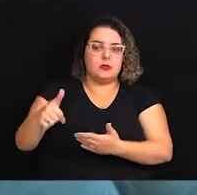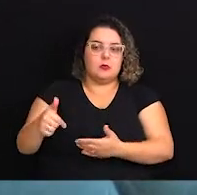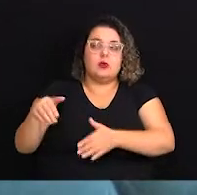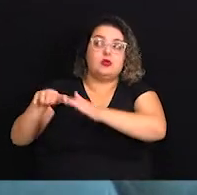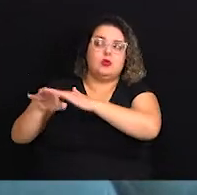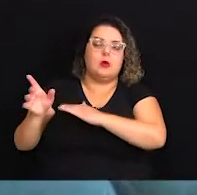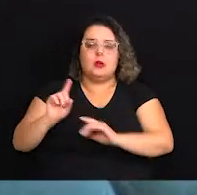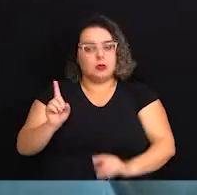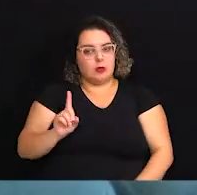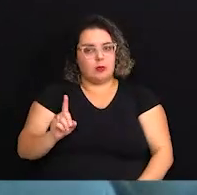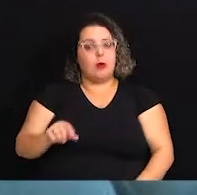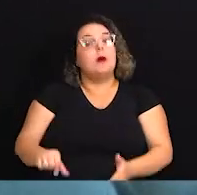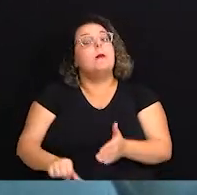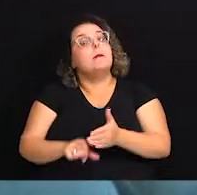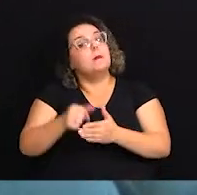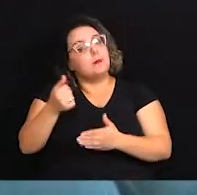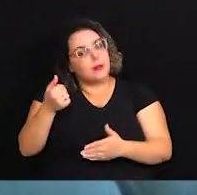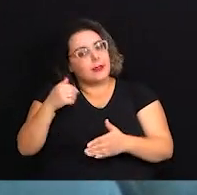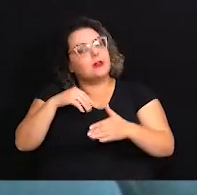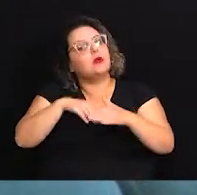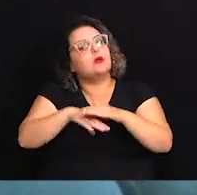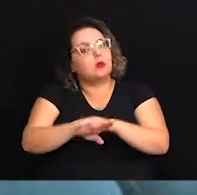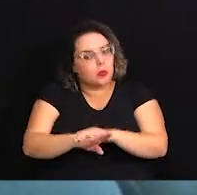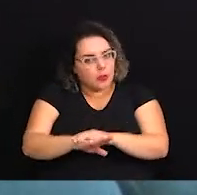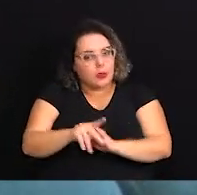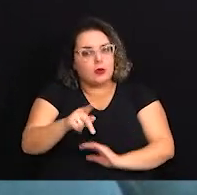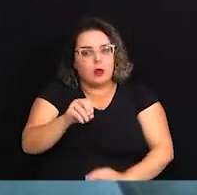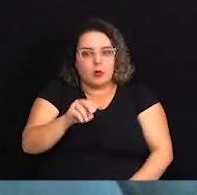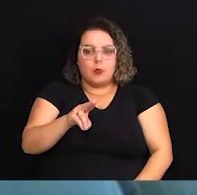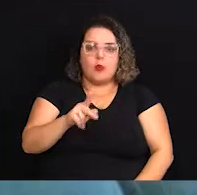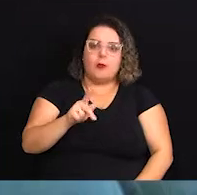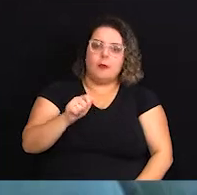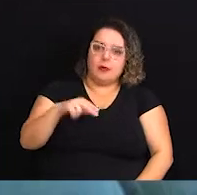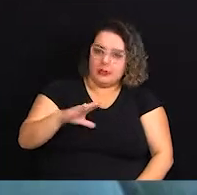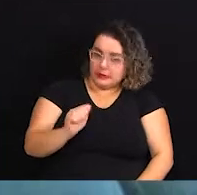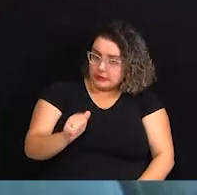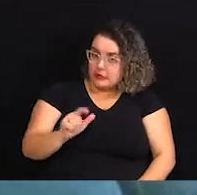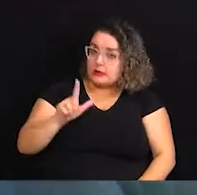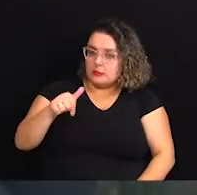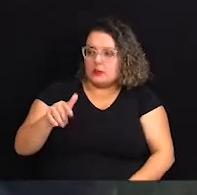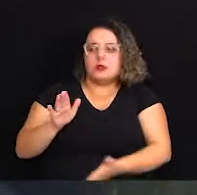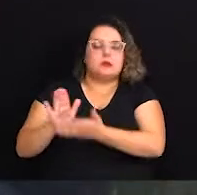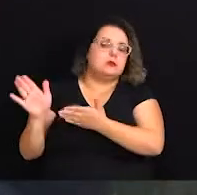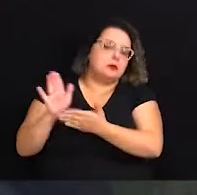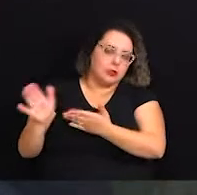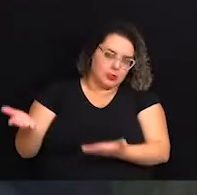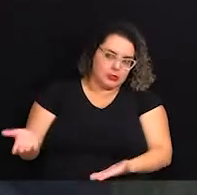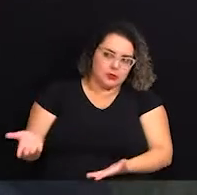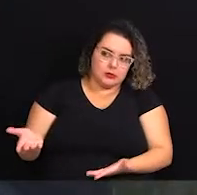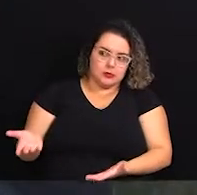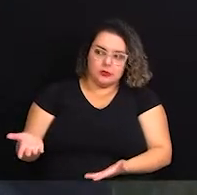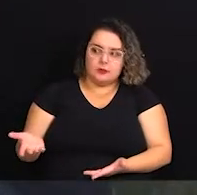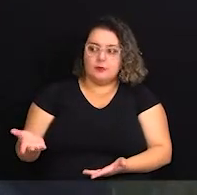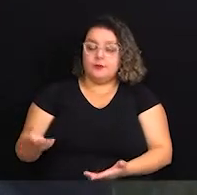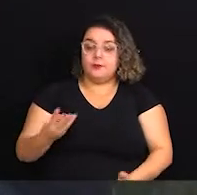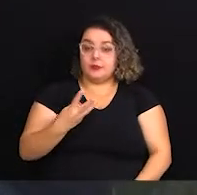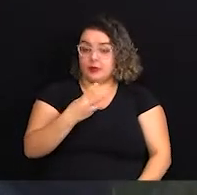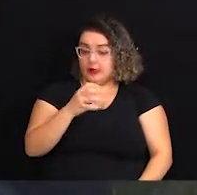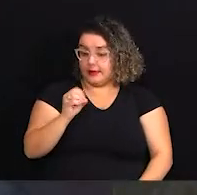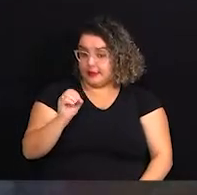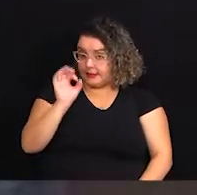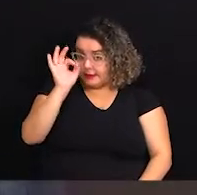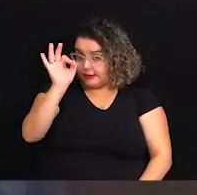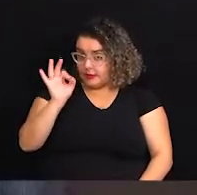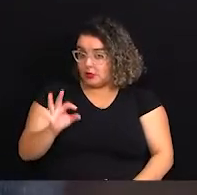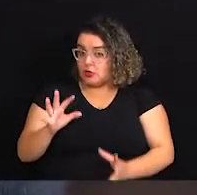Então primeiro eu faço a poupança e depois eu saio gastando. A nossa recomendação é que